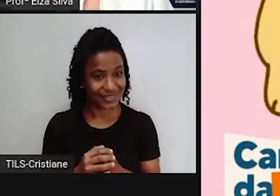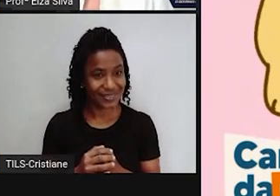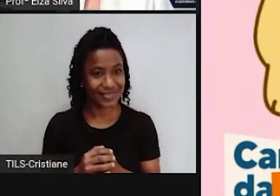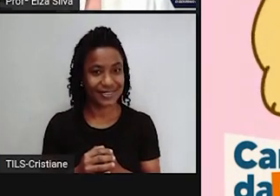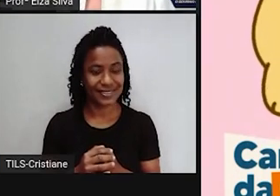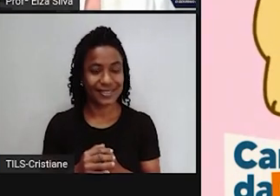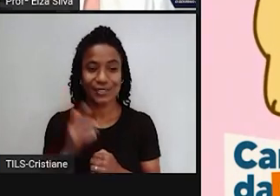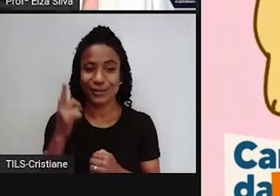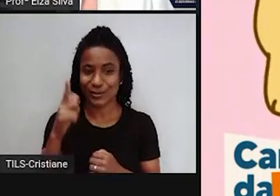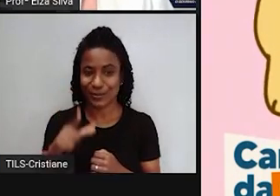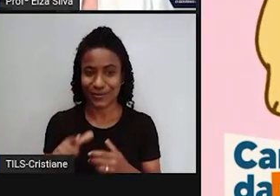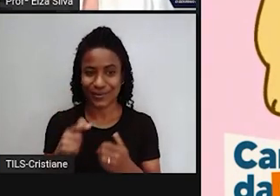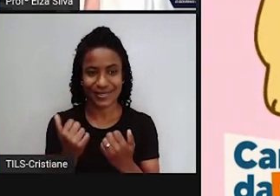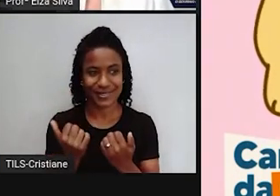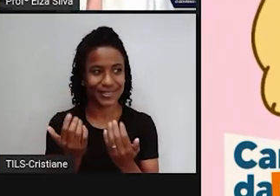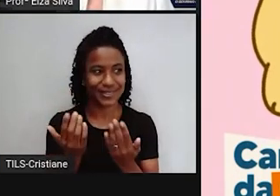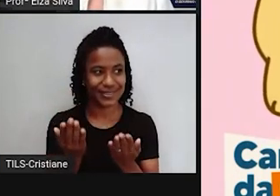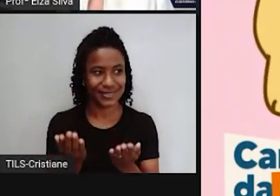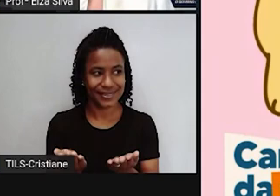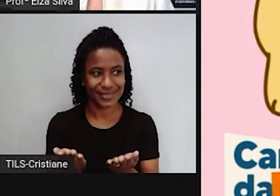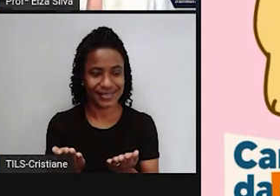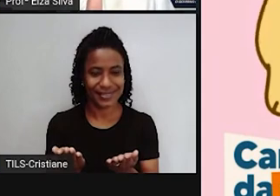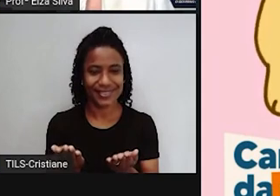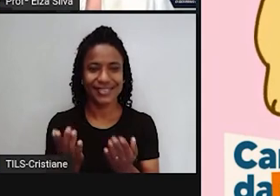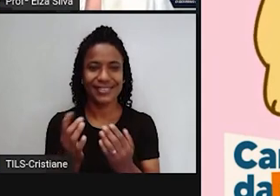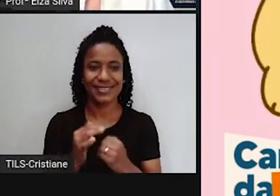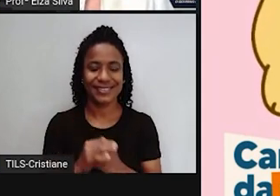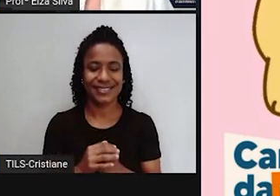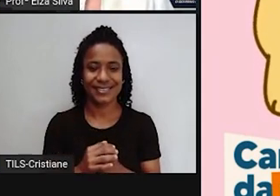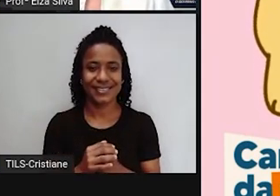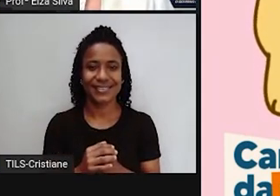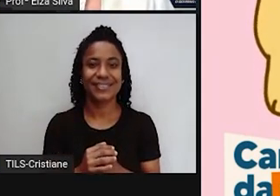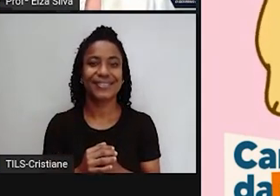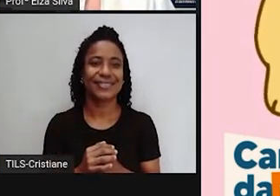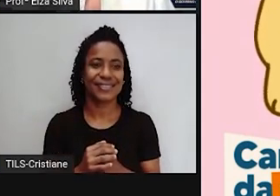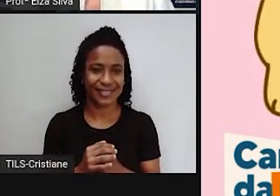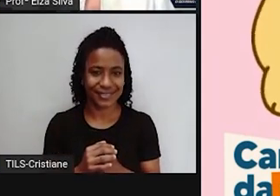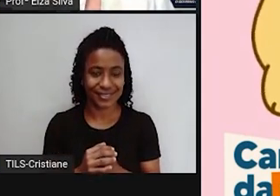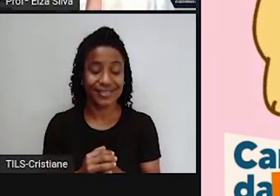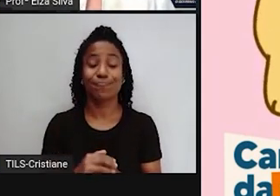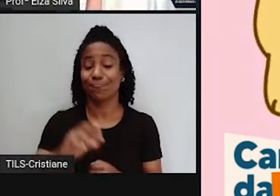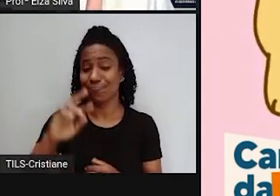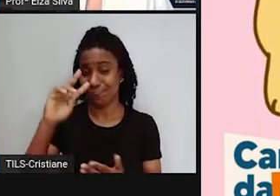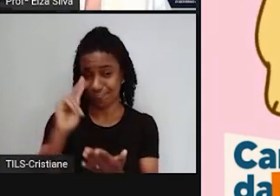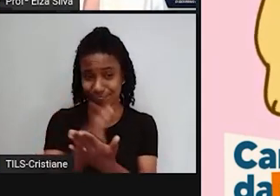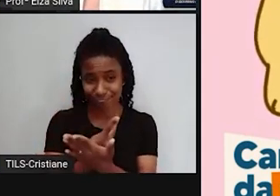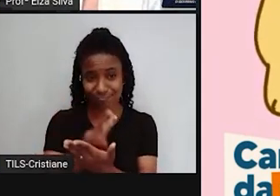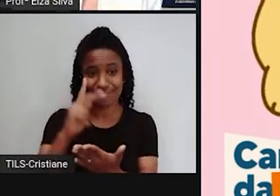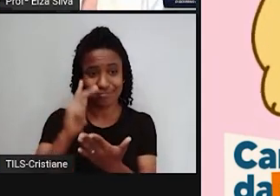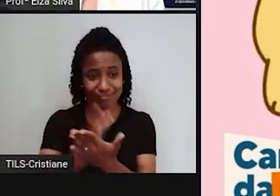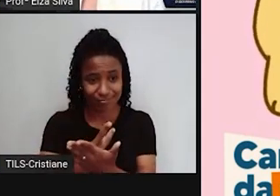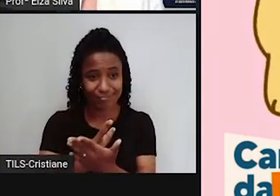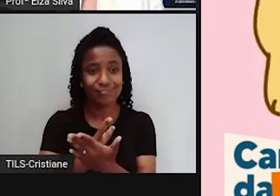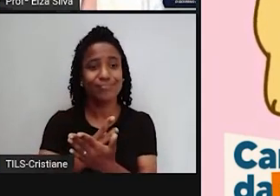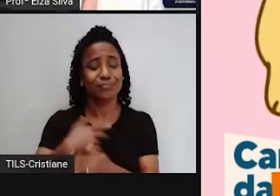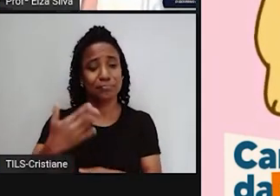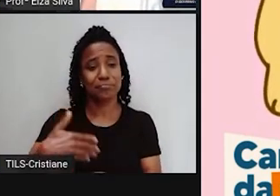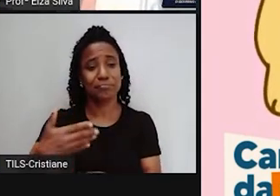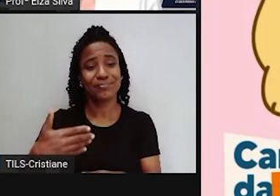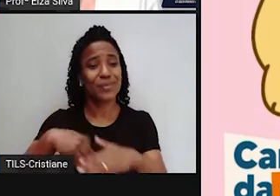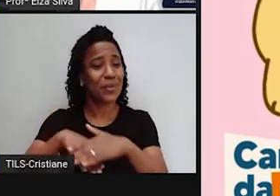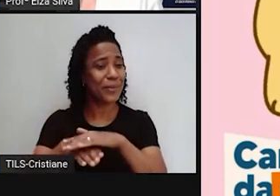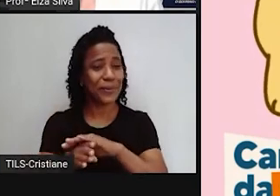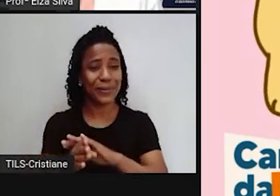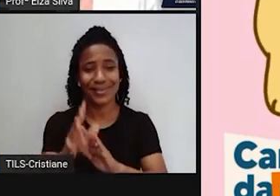The road to success is paved with failure. É errando que se aprende. Gente, isso é muito